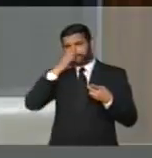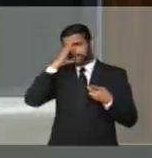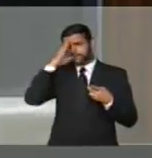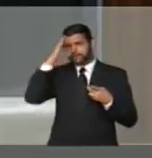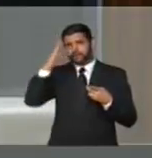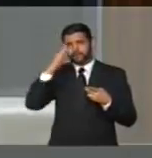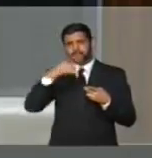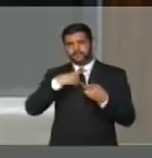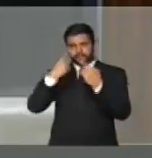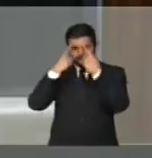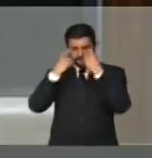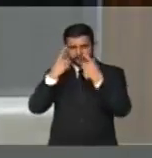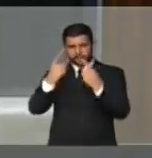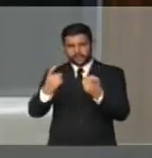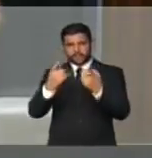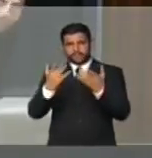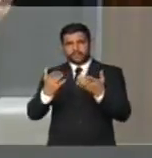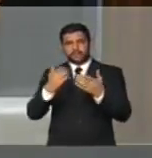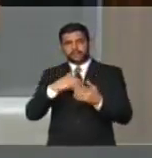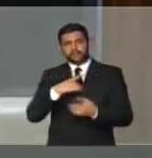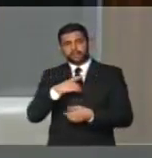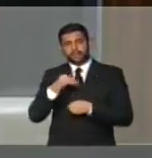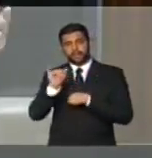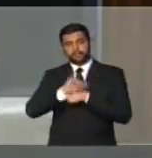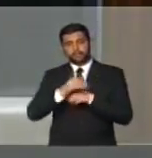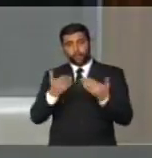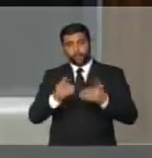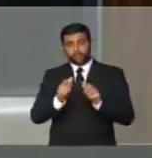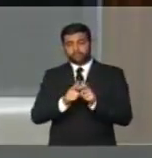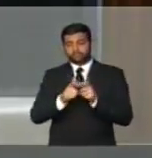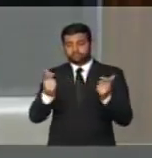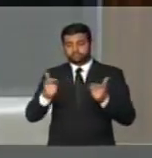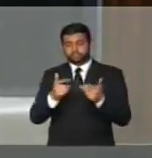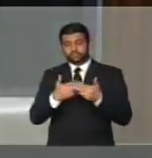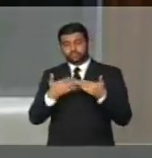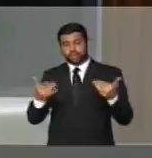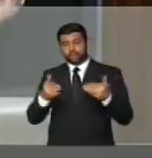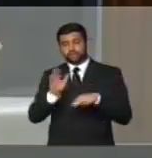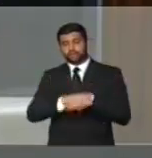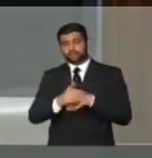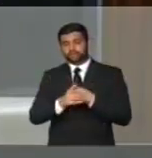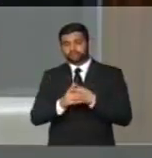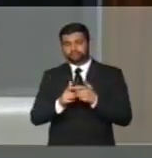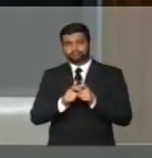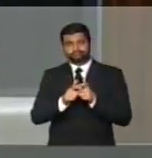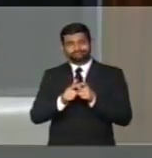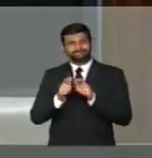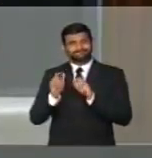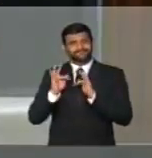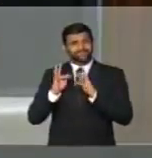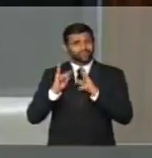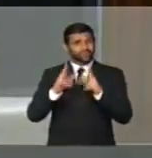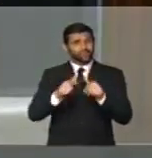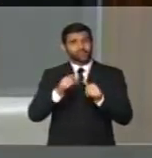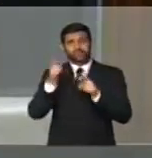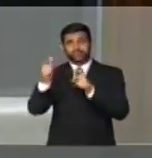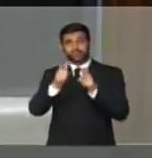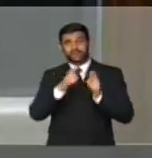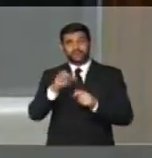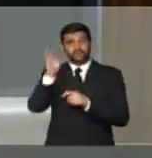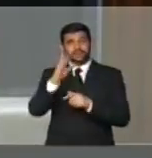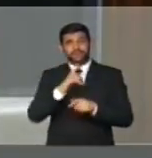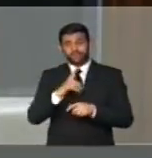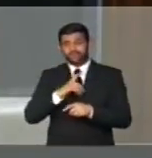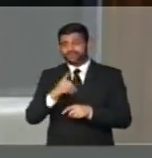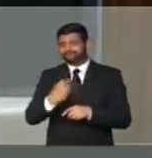principalmente da violência, que a violência hoje ela se estende com muita largueza e a gente lamenta que